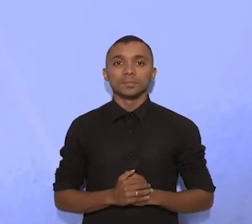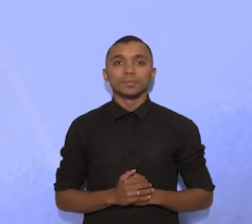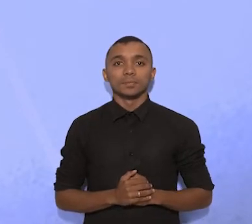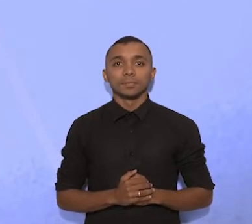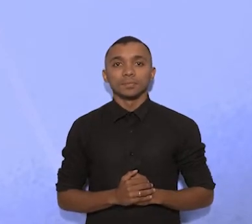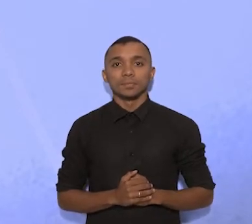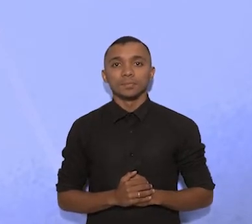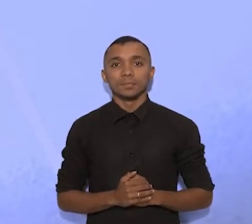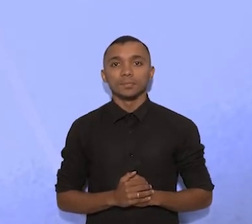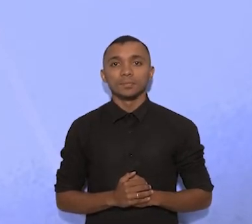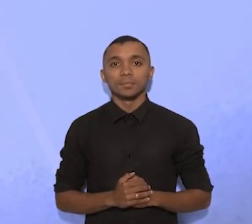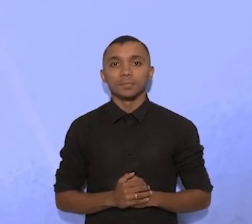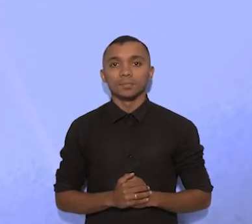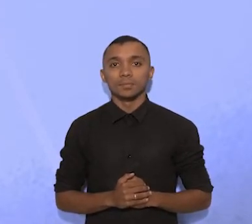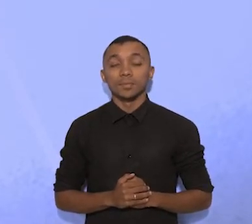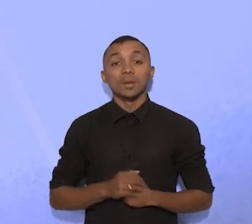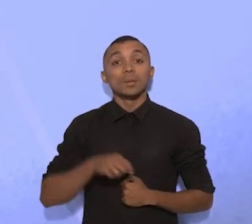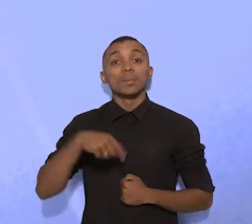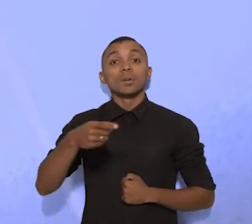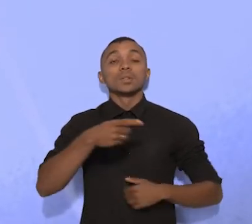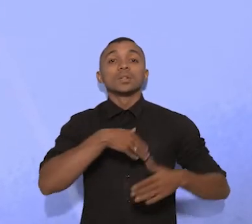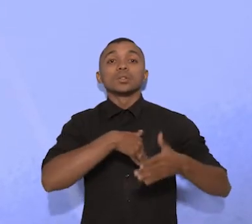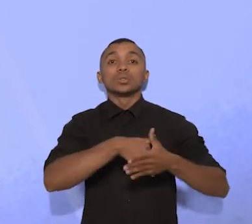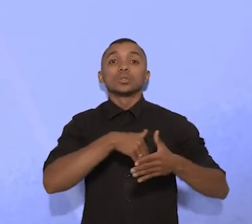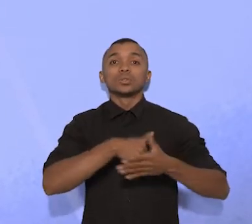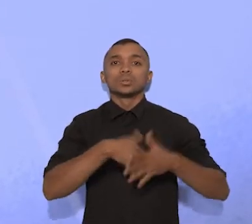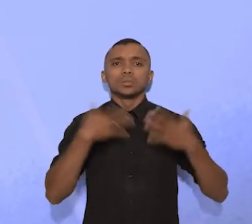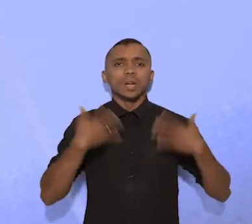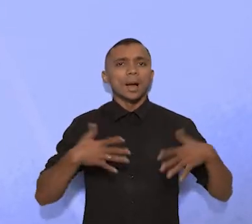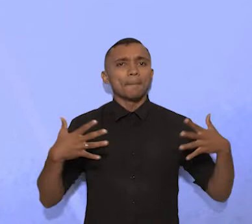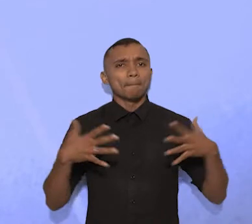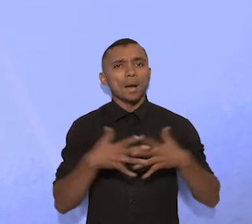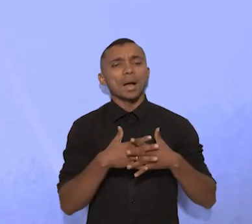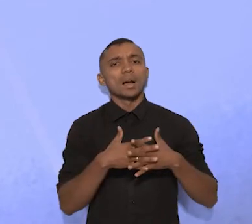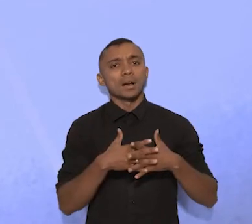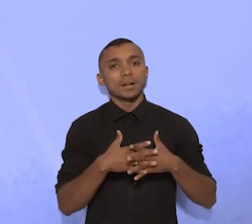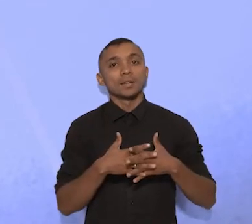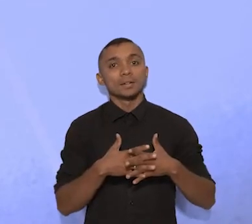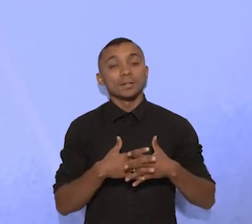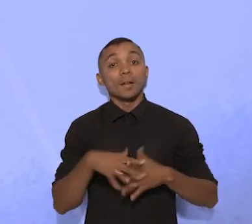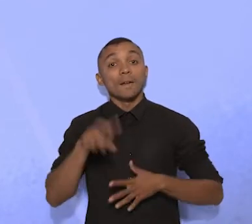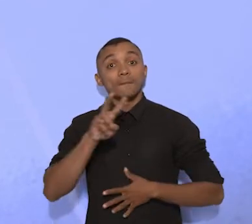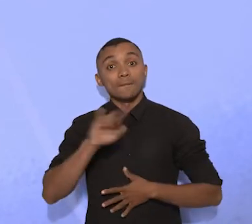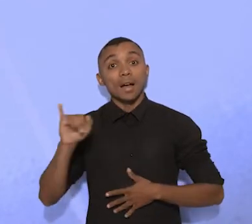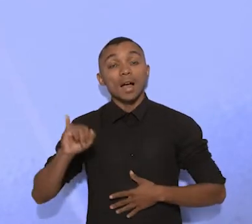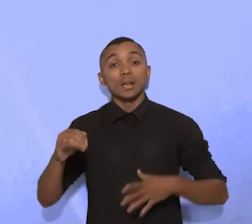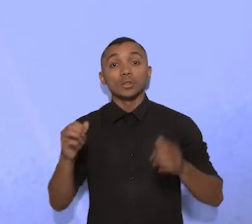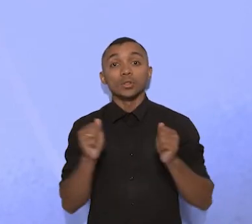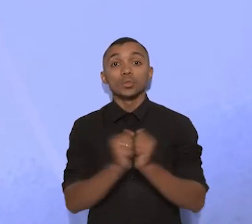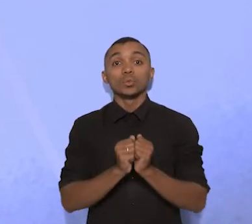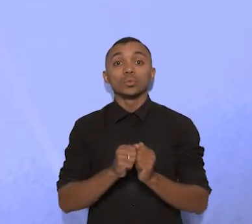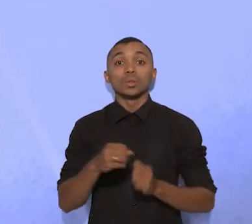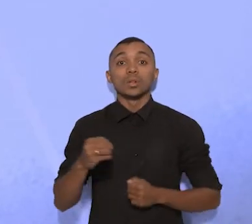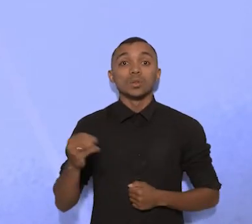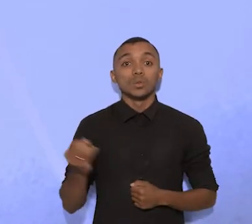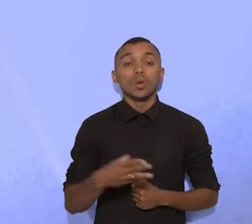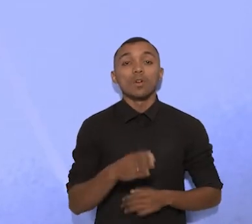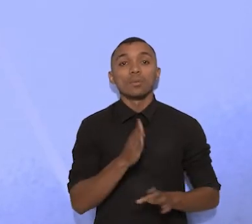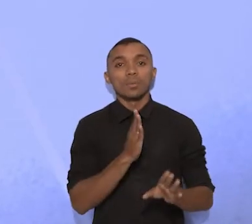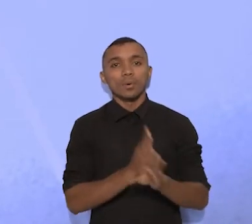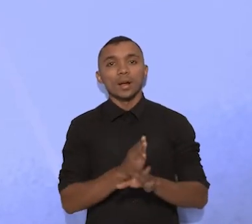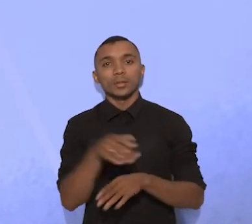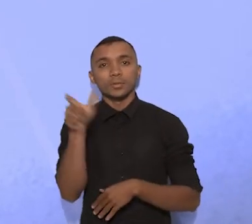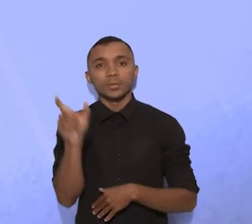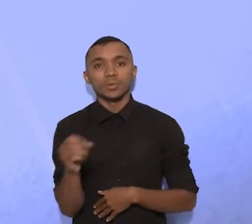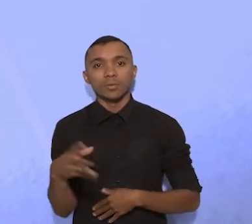deixa assim, o próximo jogo já bem complicado, porque vai ter já reforços aí desses jogadores que foram contratados, mas tem